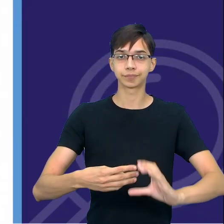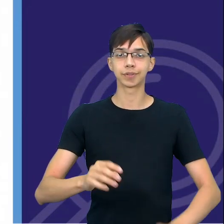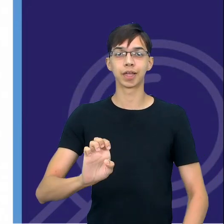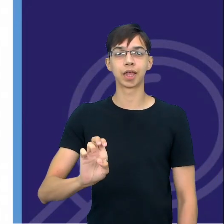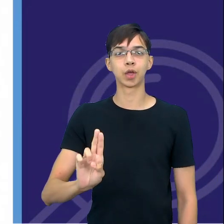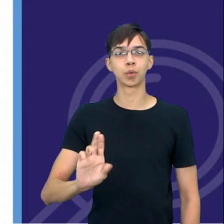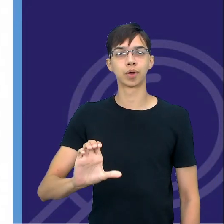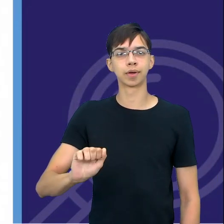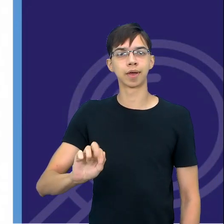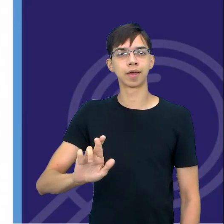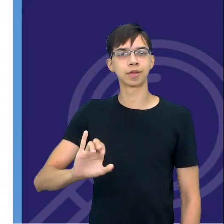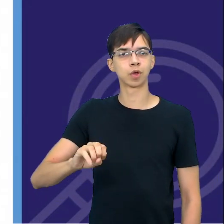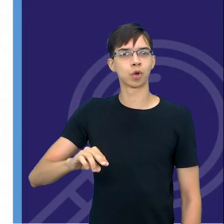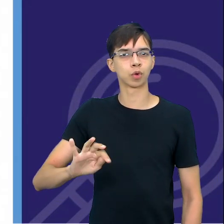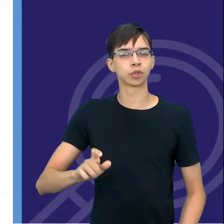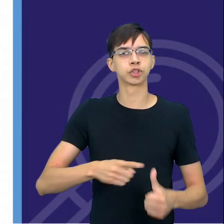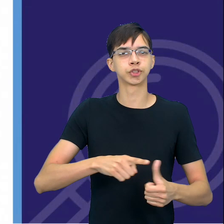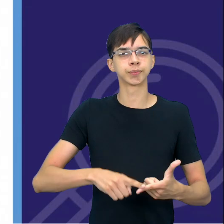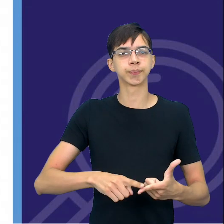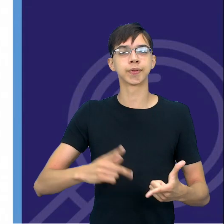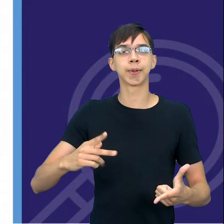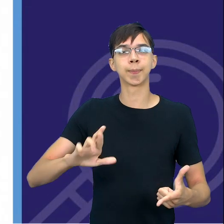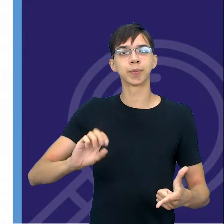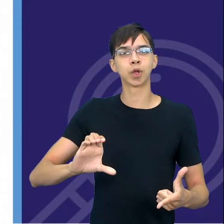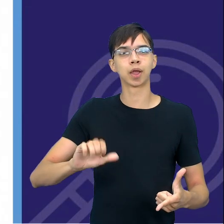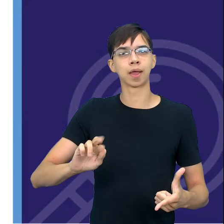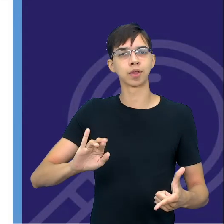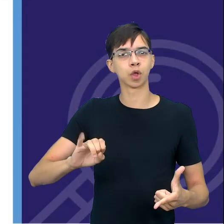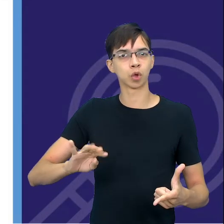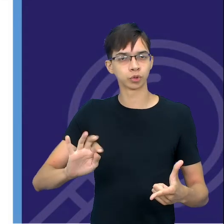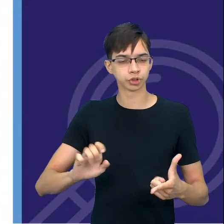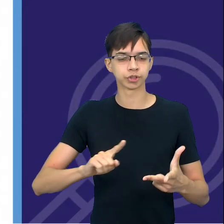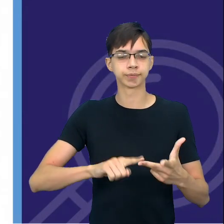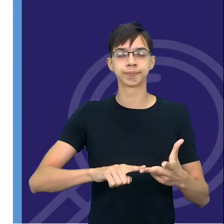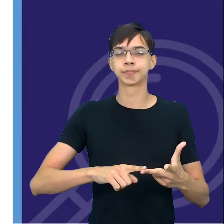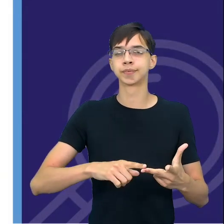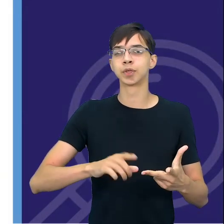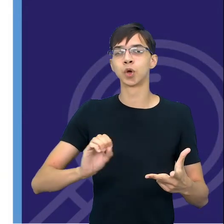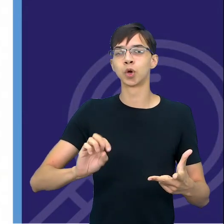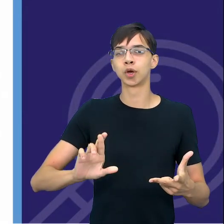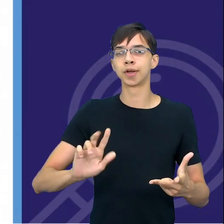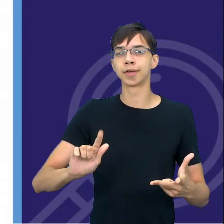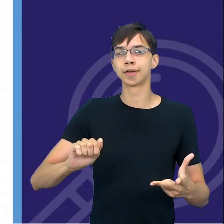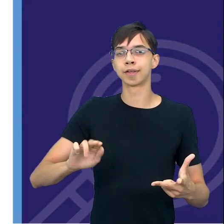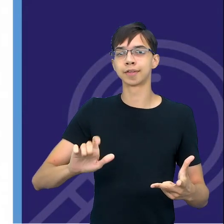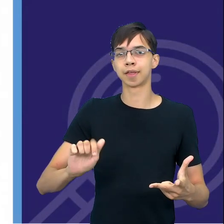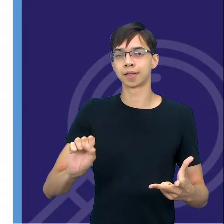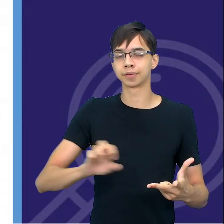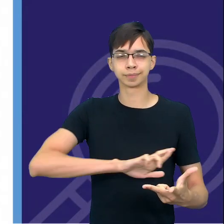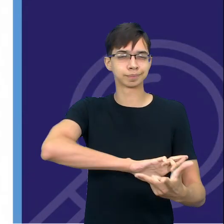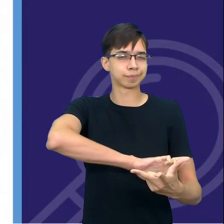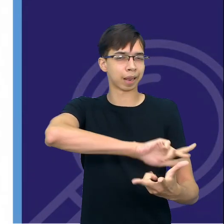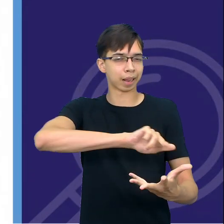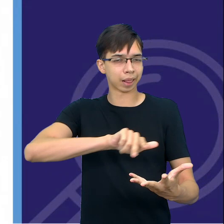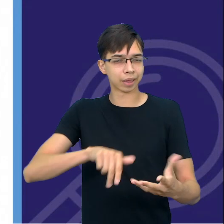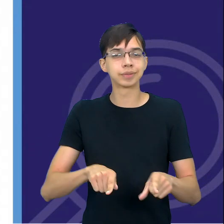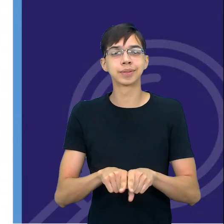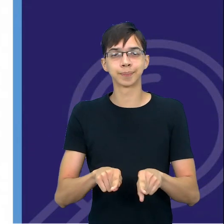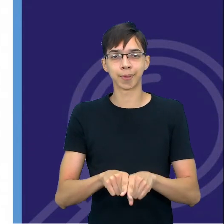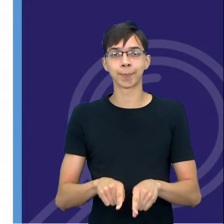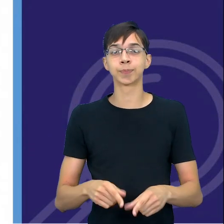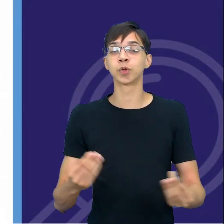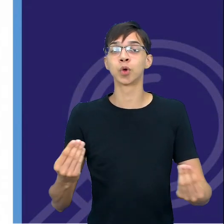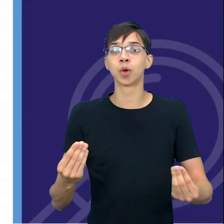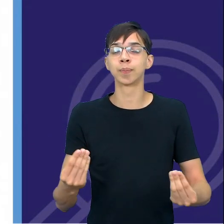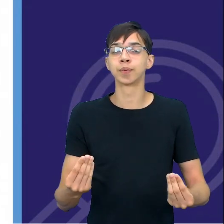das organelas citoplasmáticas, das células especializadas e também as funções, né, dessas organelas, as